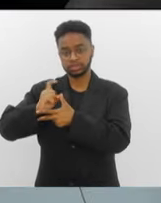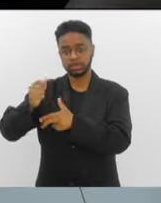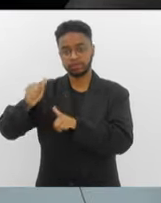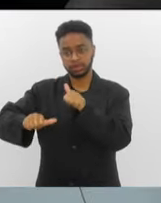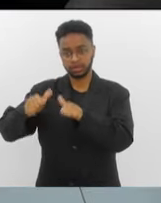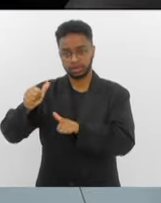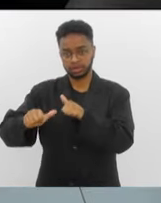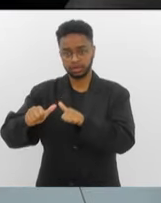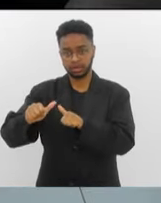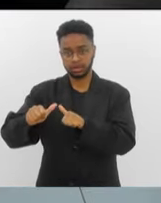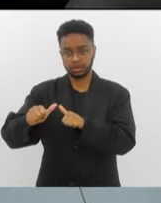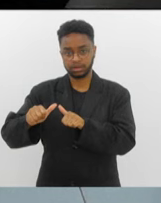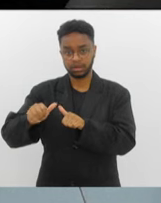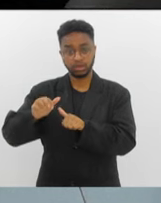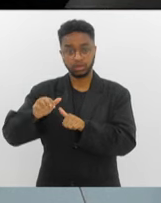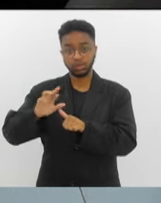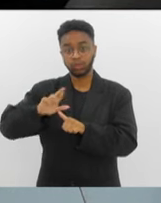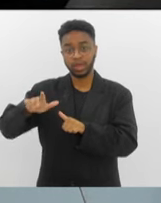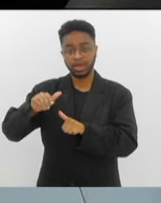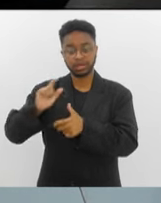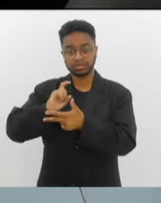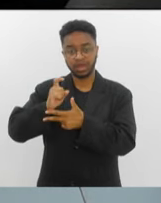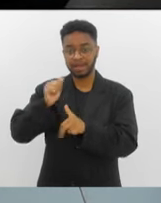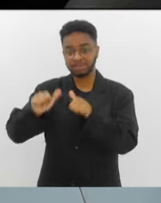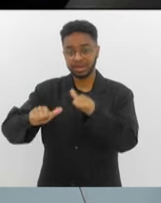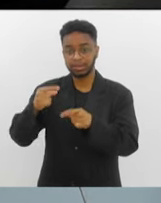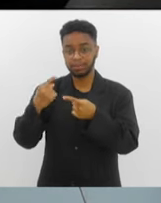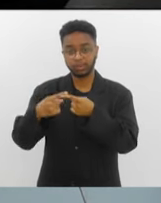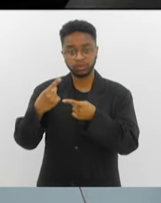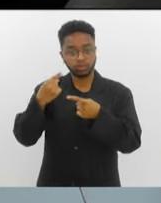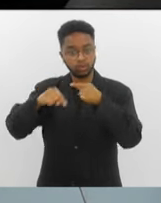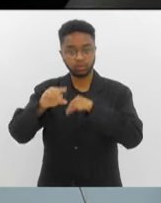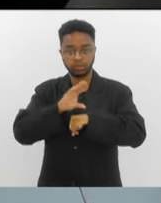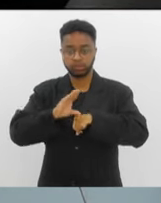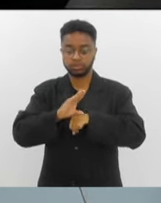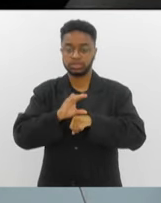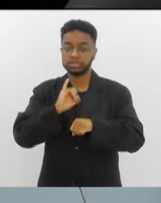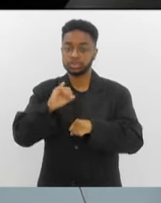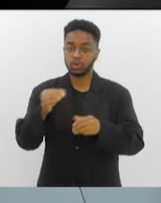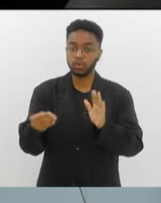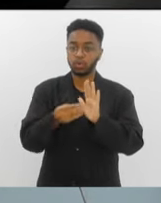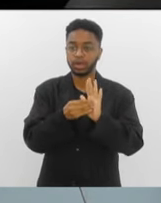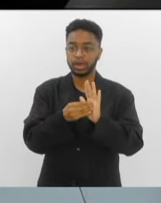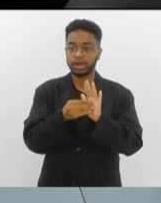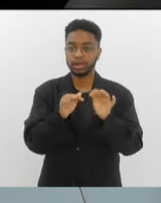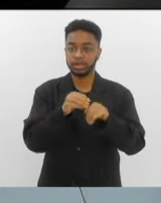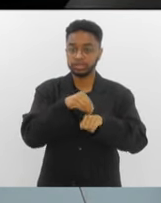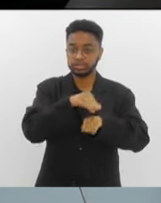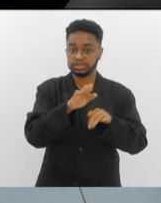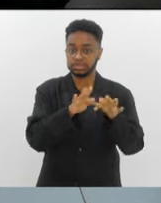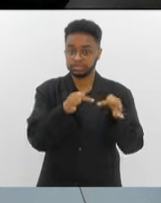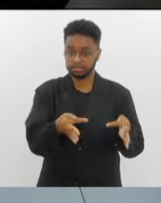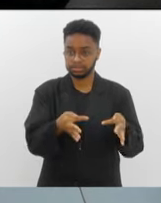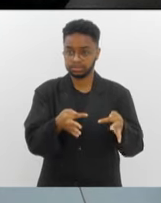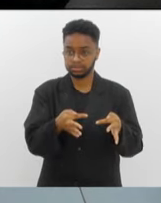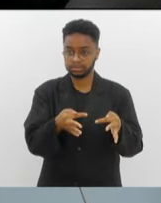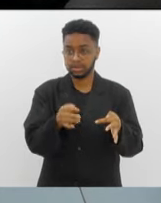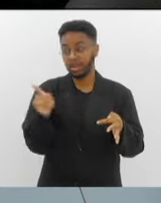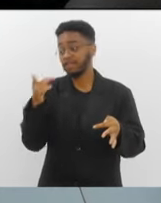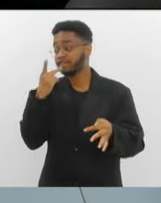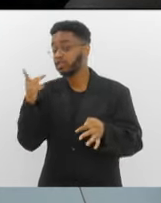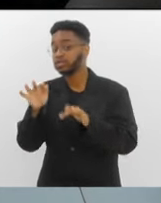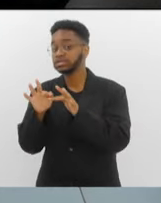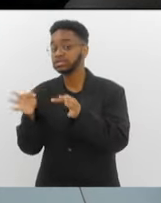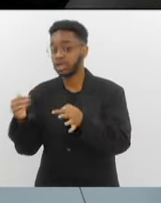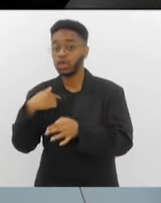não tem que o executivo avaliar porque ele é inconstitucional. Se ele der pela TIS... Ele falou simples. Mas ele falou,